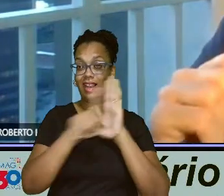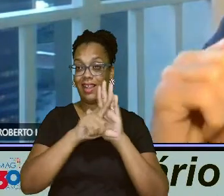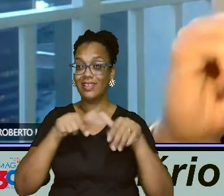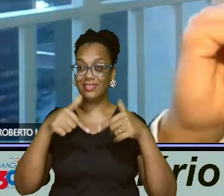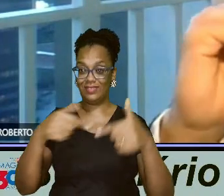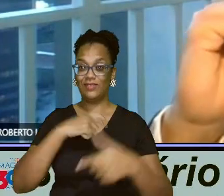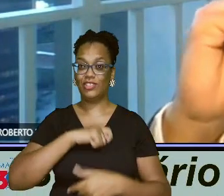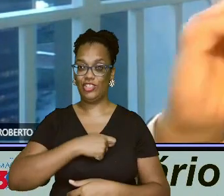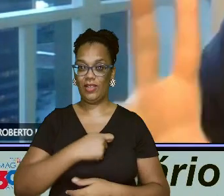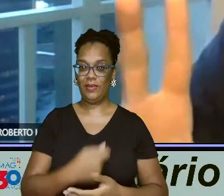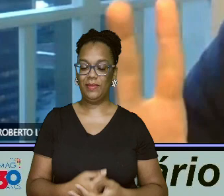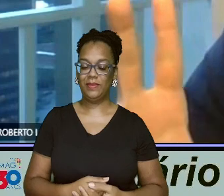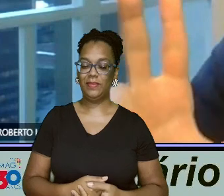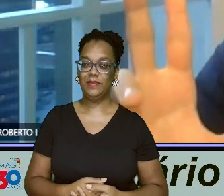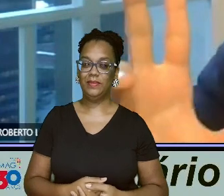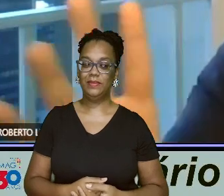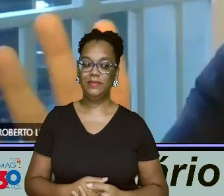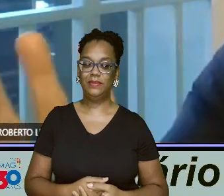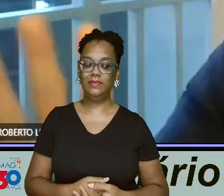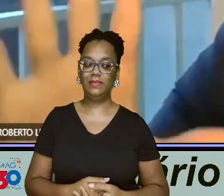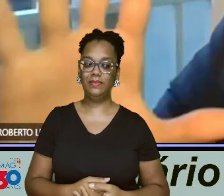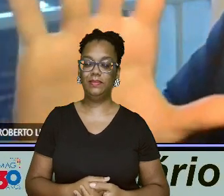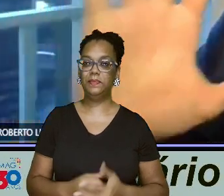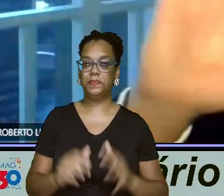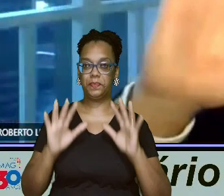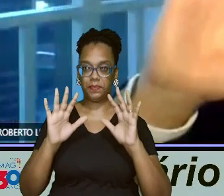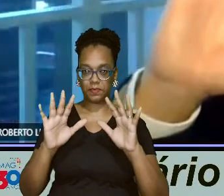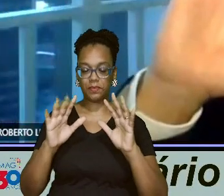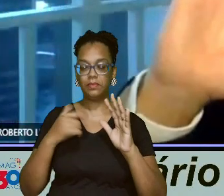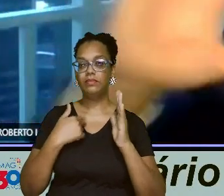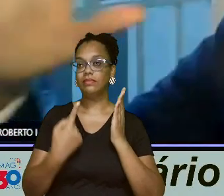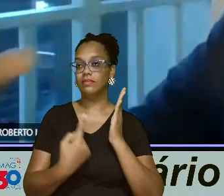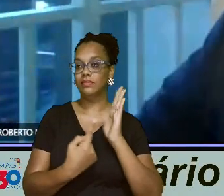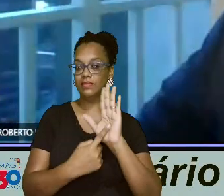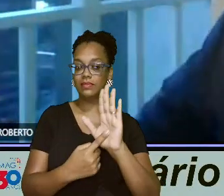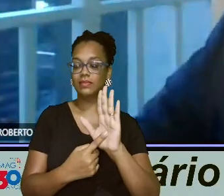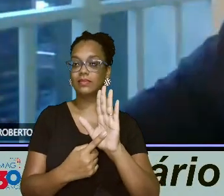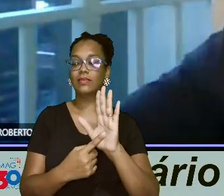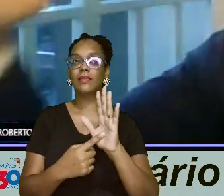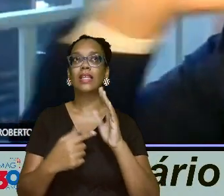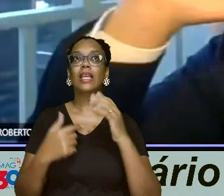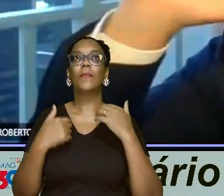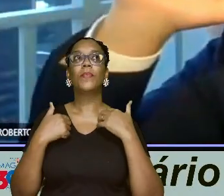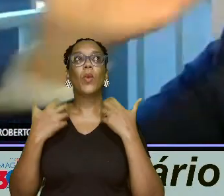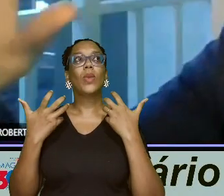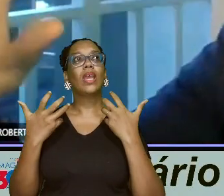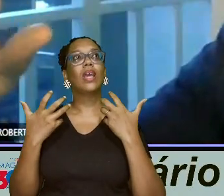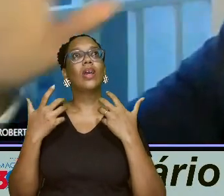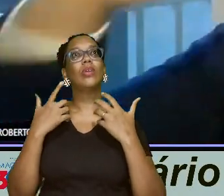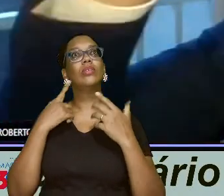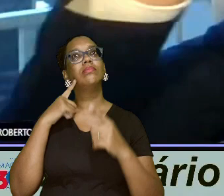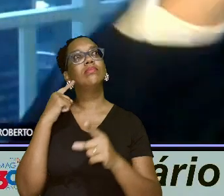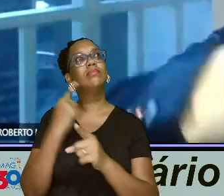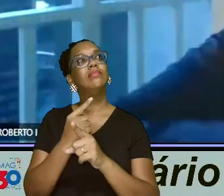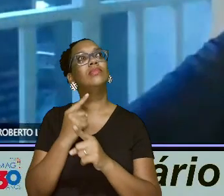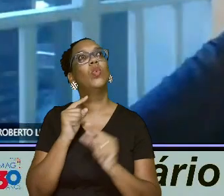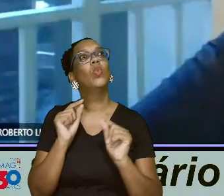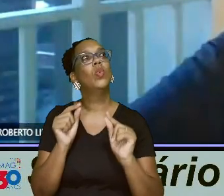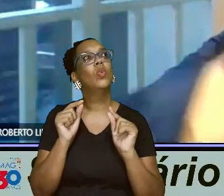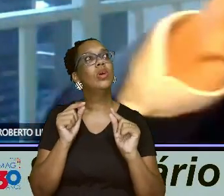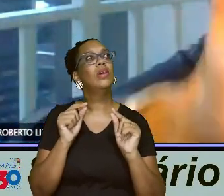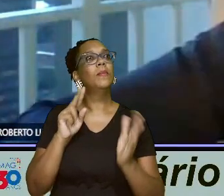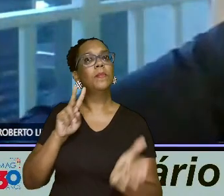E para fazer essa apresentação, eu quero deixar em contraste a posição do